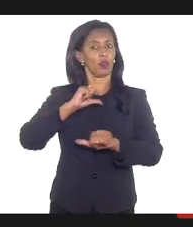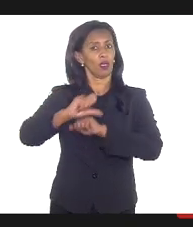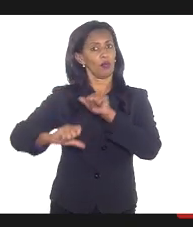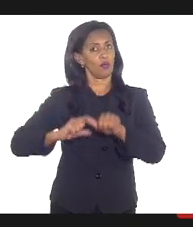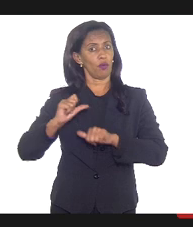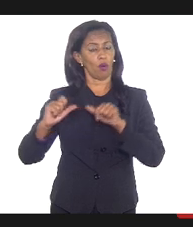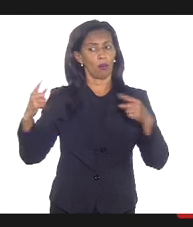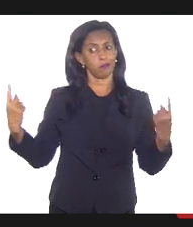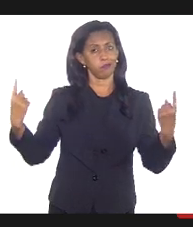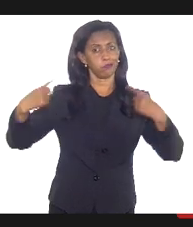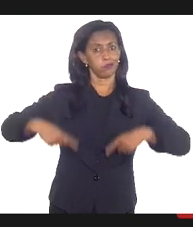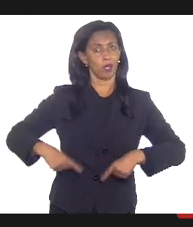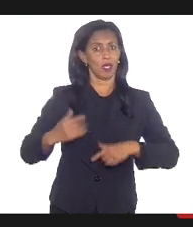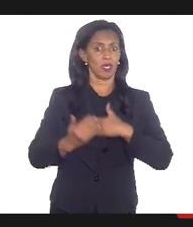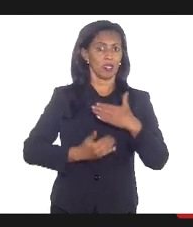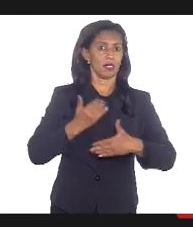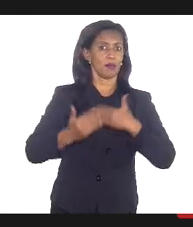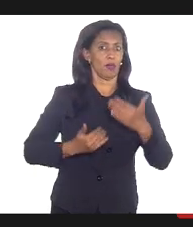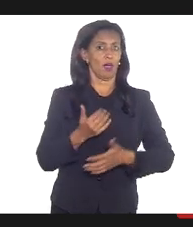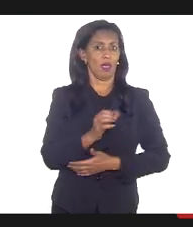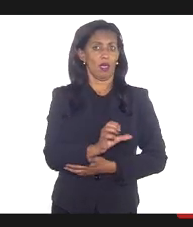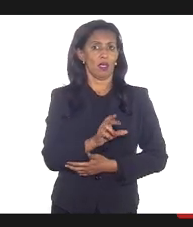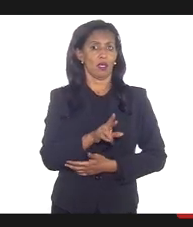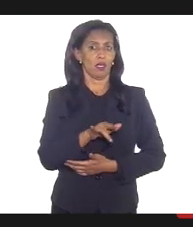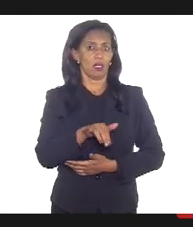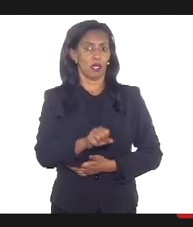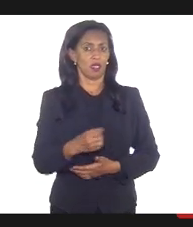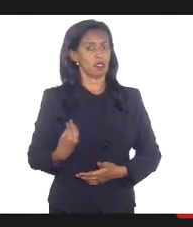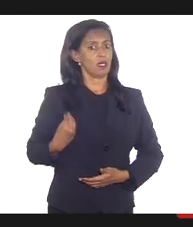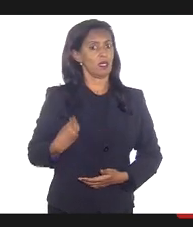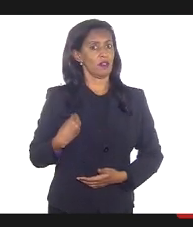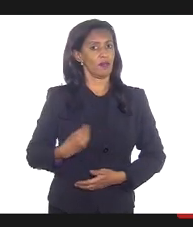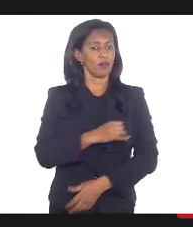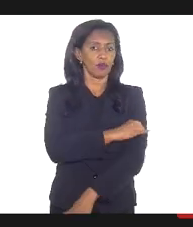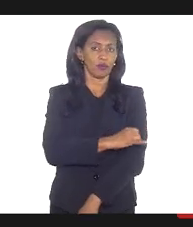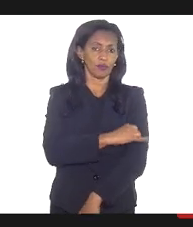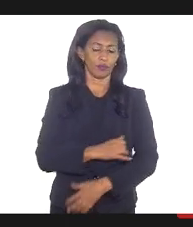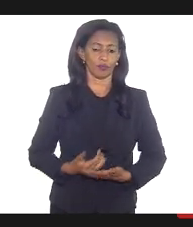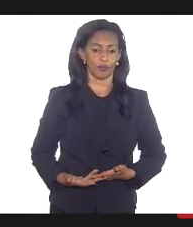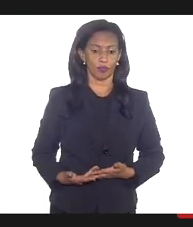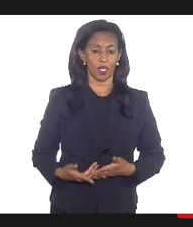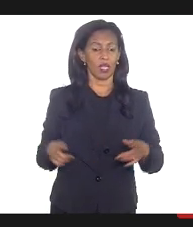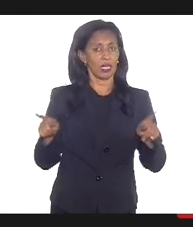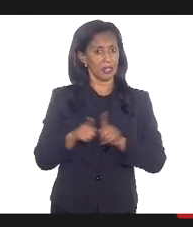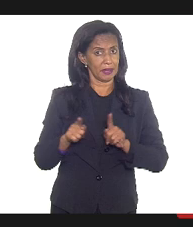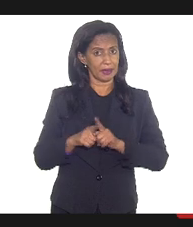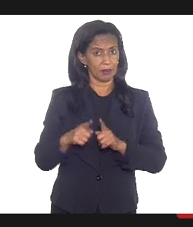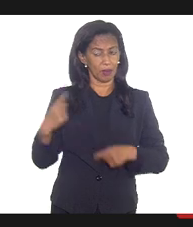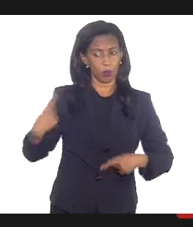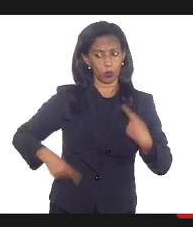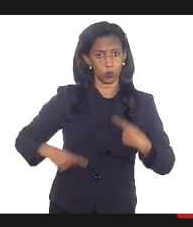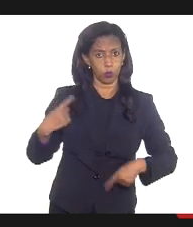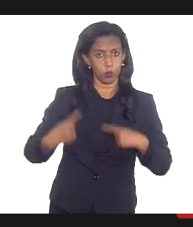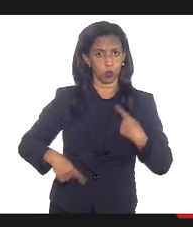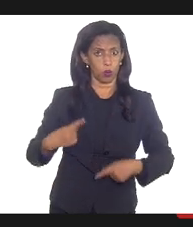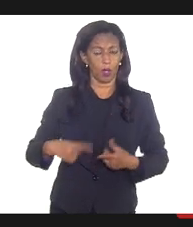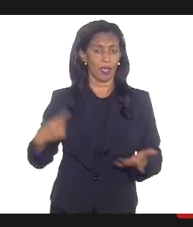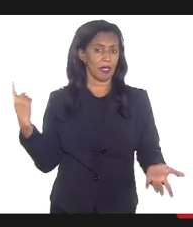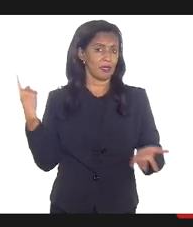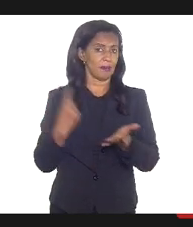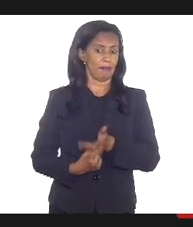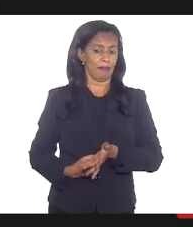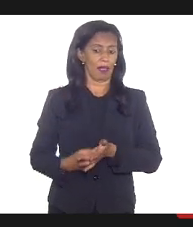confrontar esse processo de crise que vive o Rio de Janeiro e, claro, confrontando, né, esse ente da federação nesse